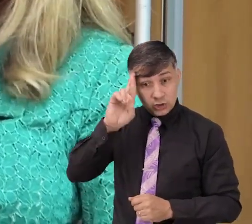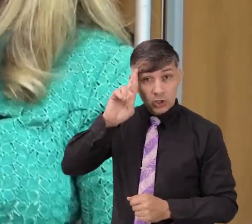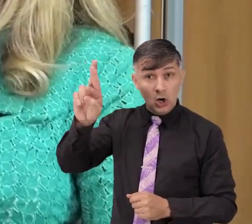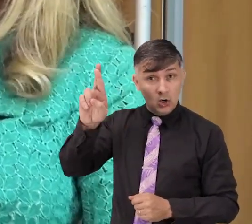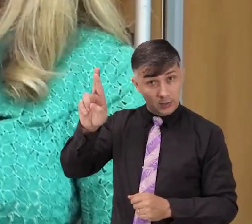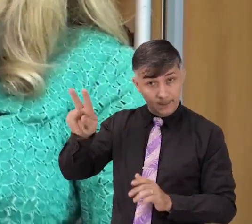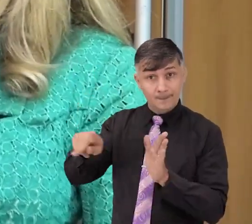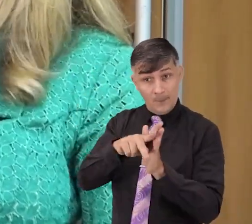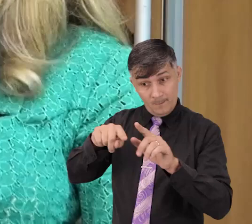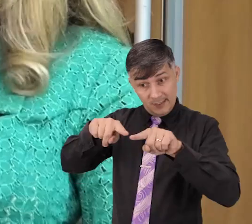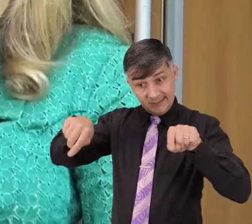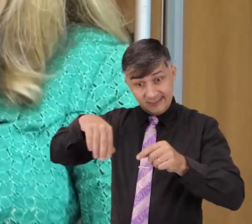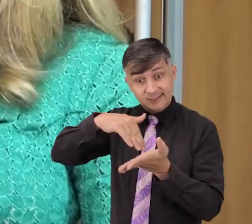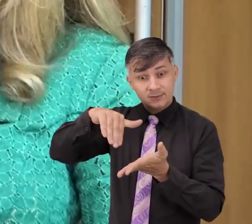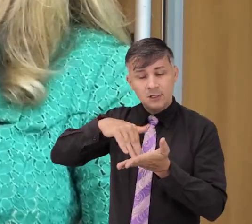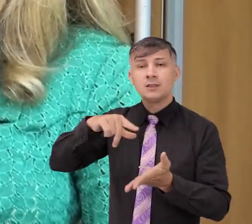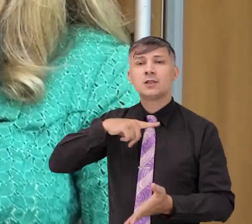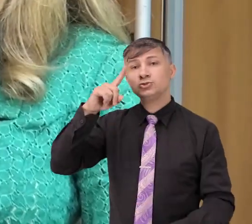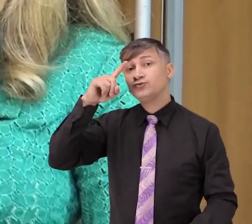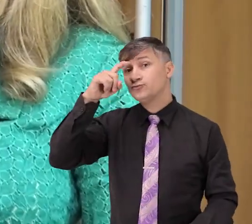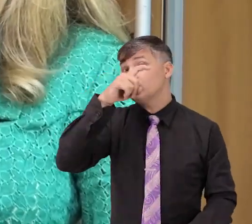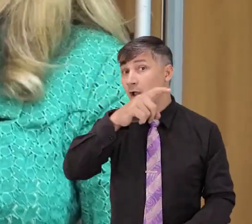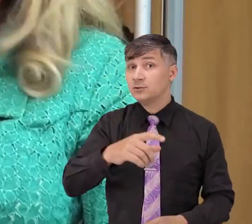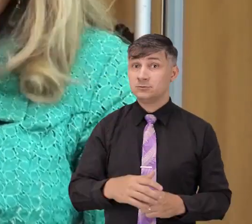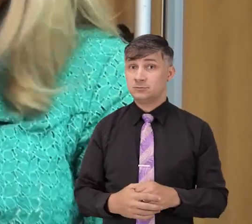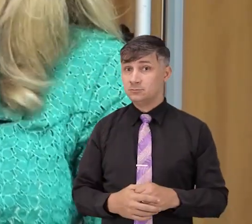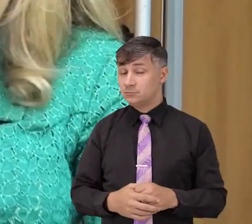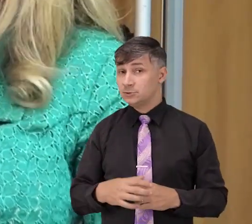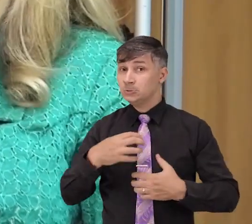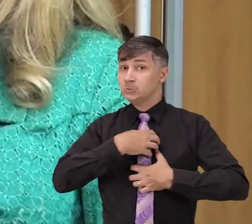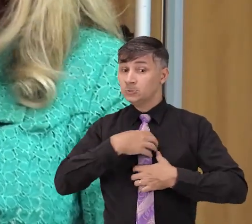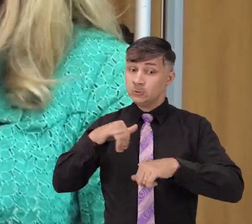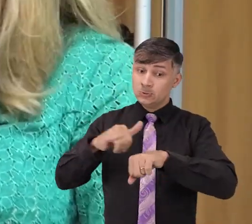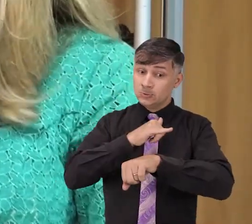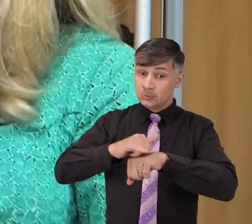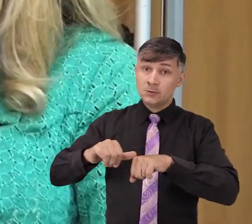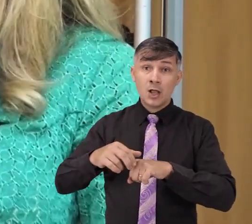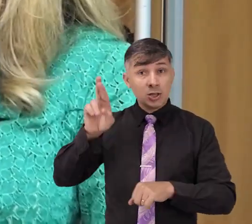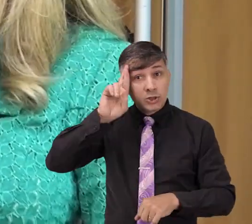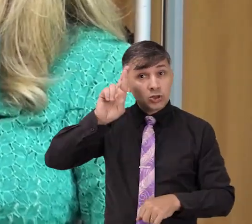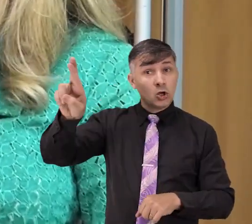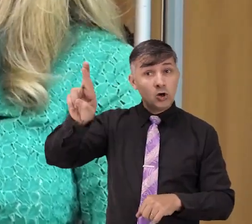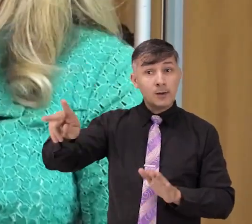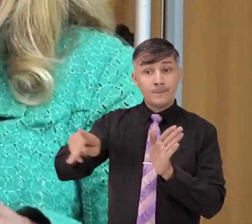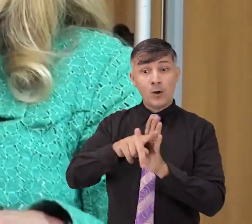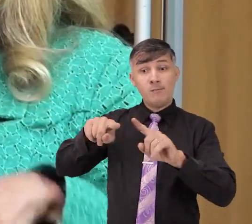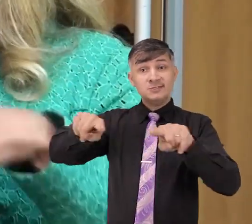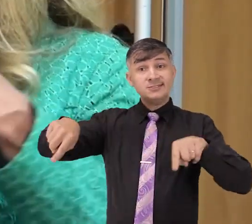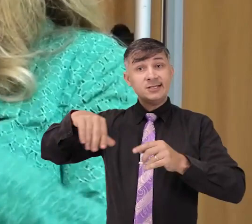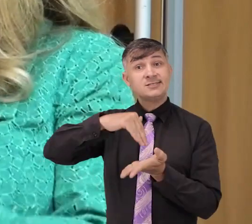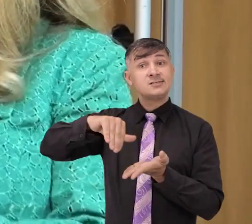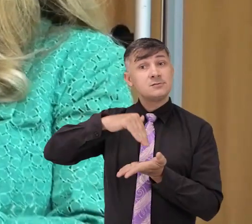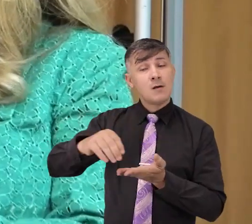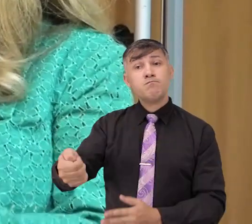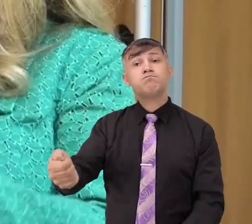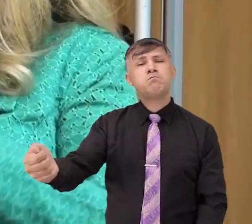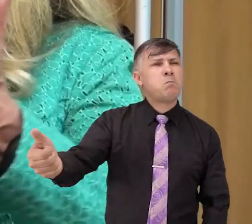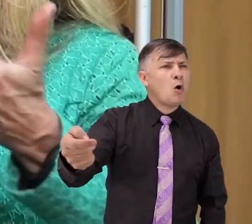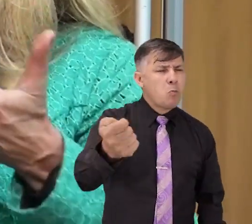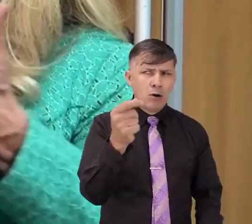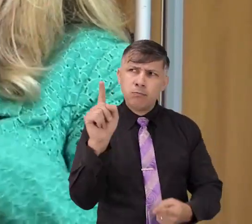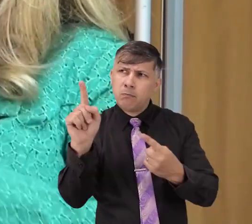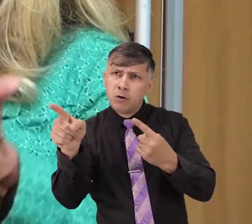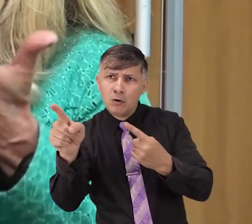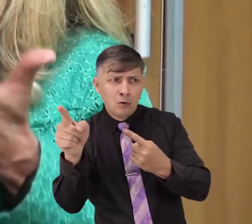de serem donas de escritório. Né? São poucas, você conta nos dedos. Então, a gente vê tanta evolução